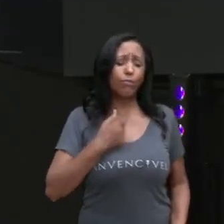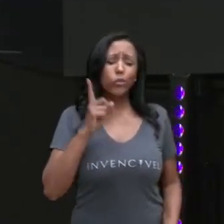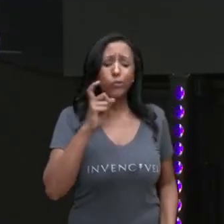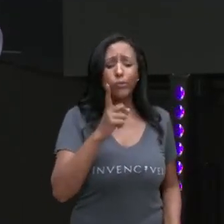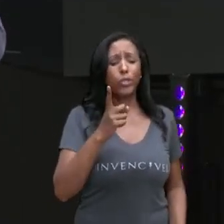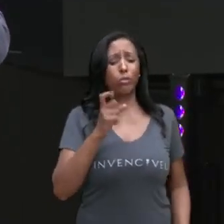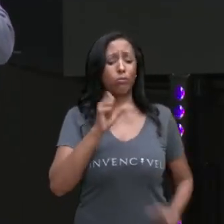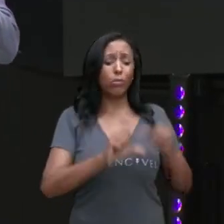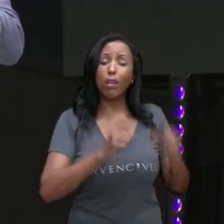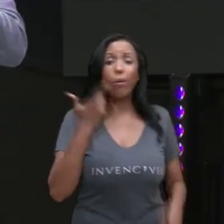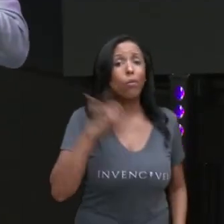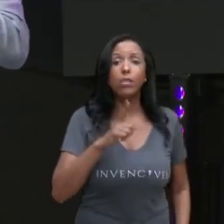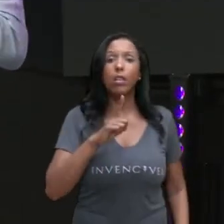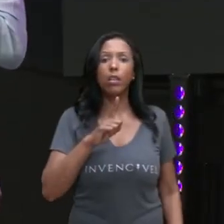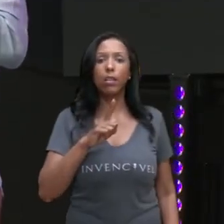mentiu